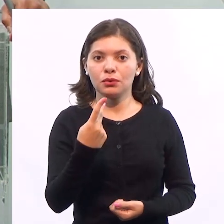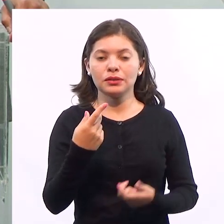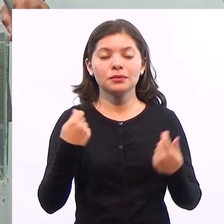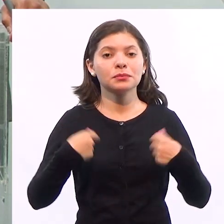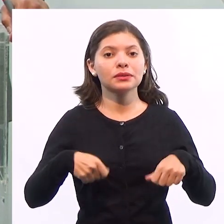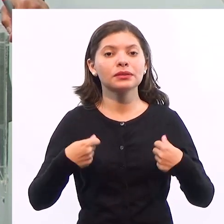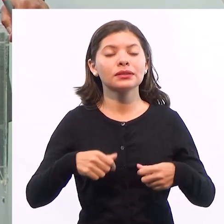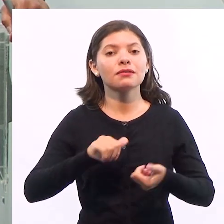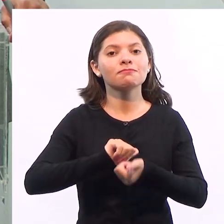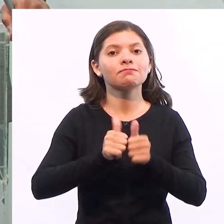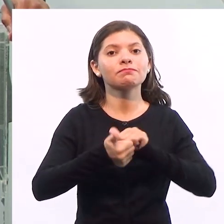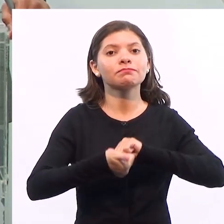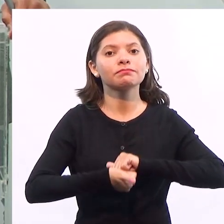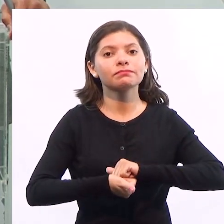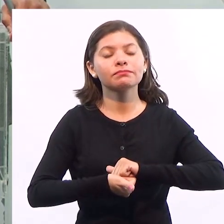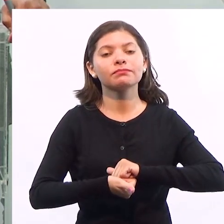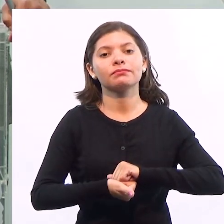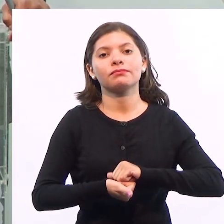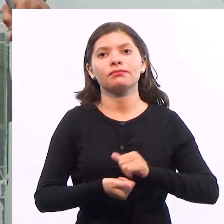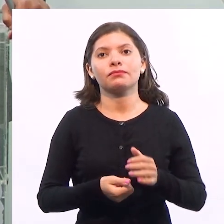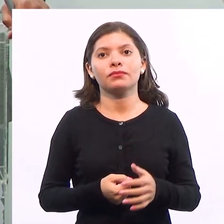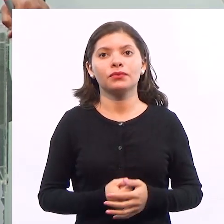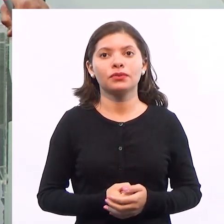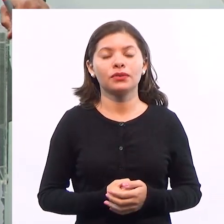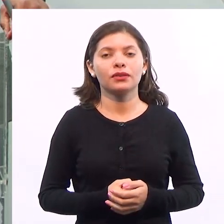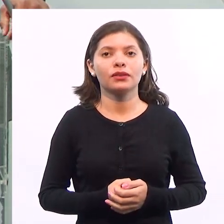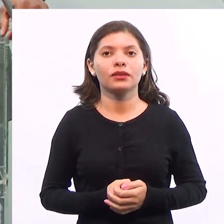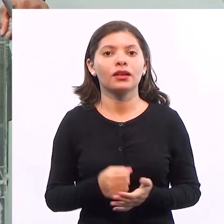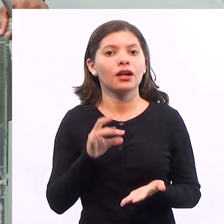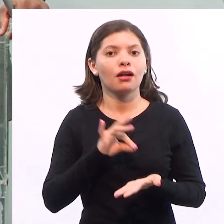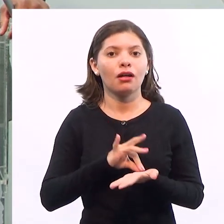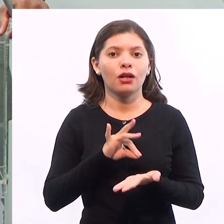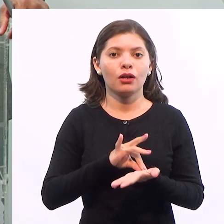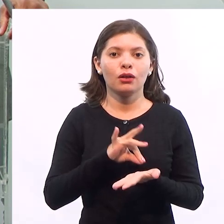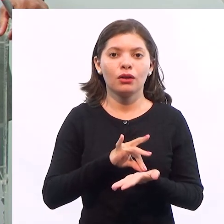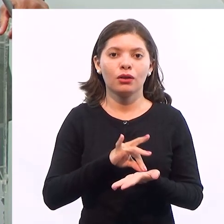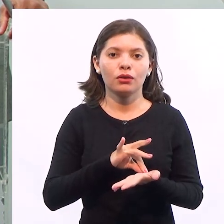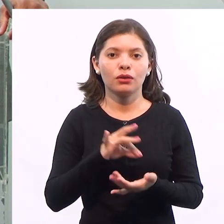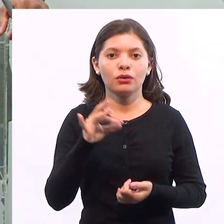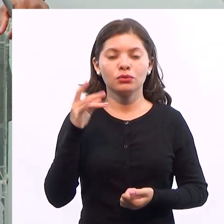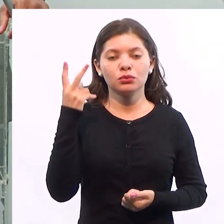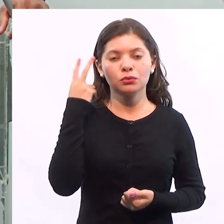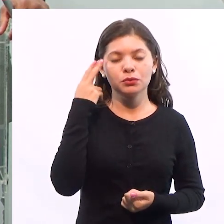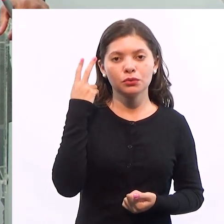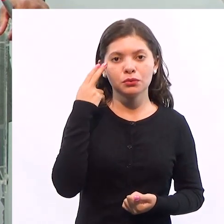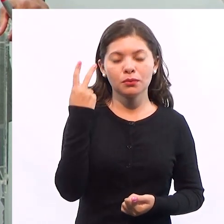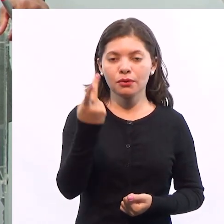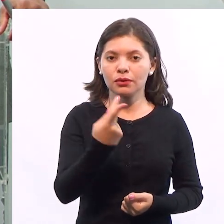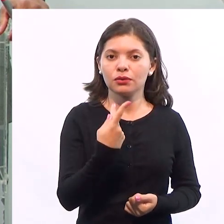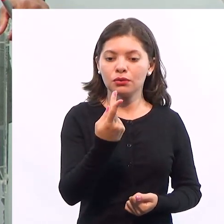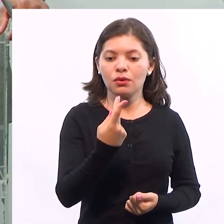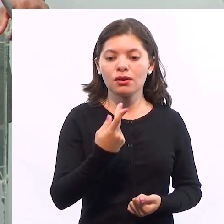essa nova realidade, o novo normal, né? Esse novo normal que nós temos vivido aí nos últimos anos.